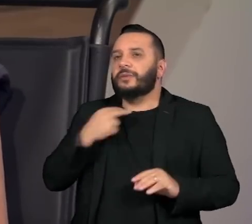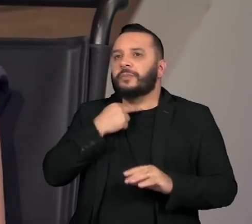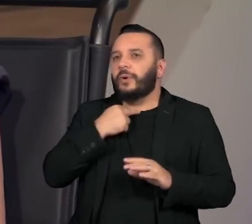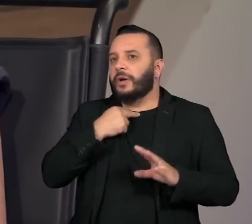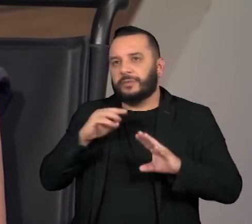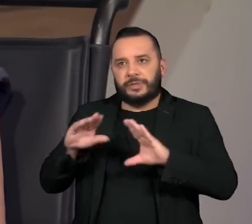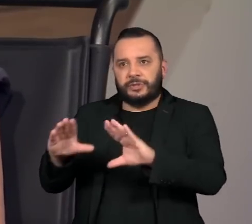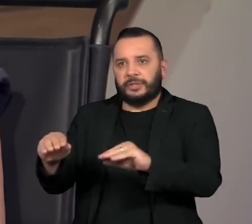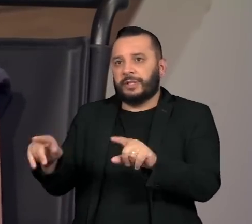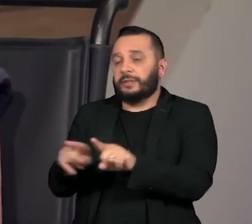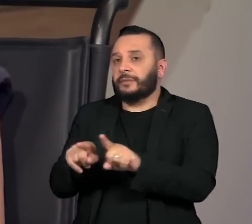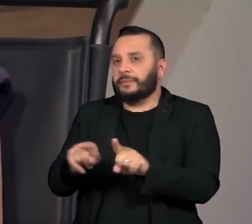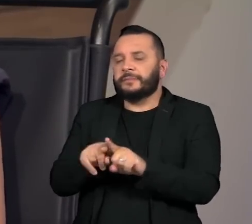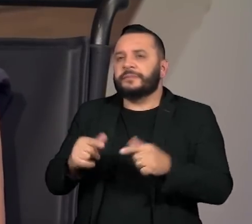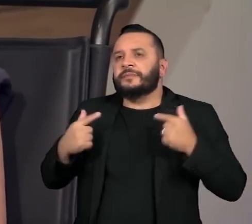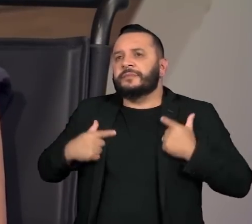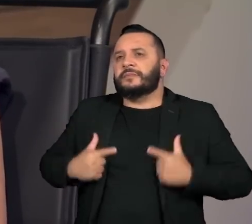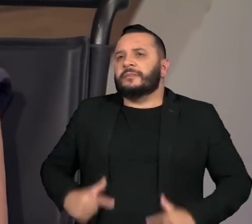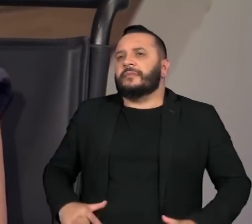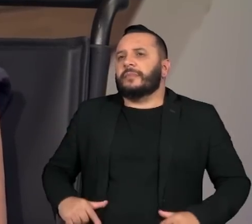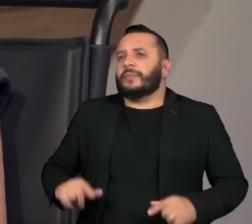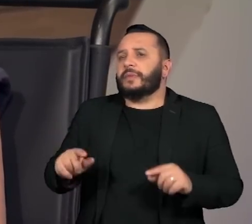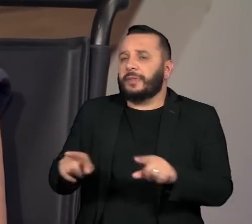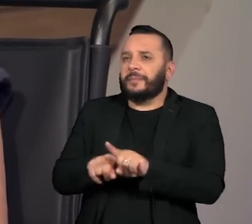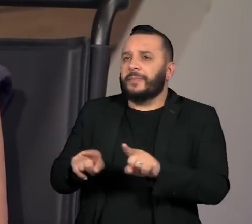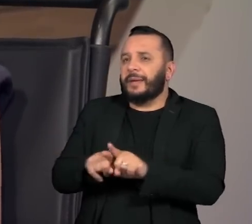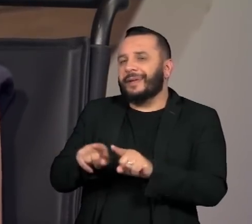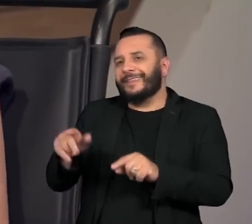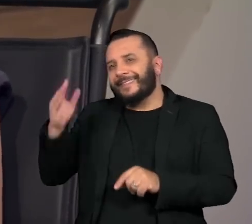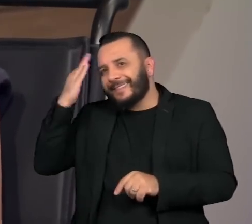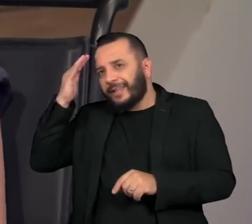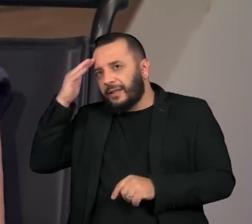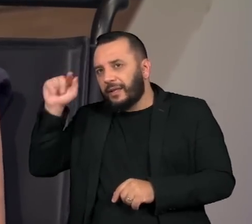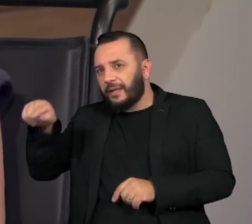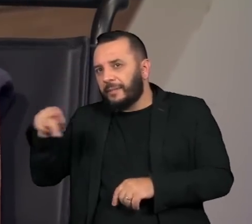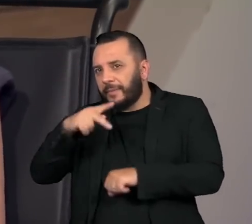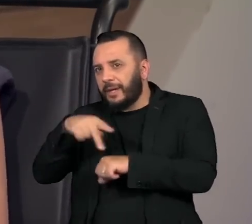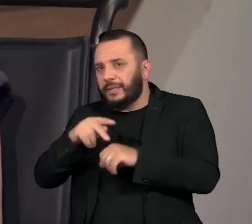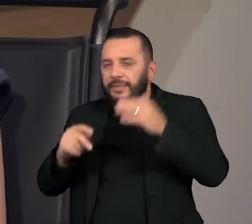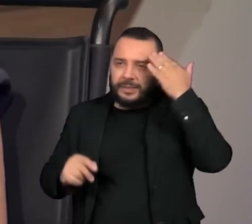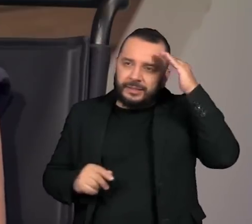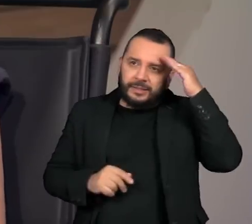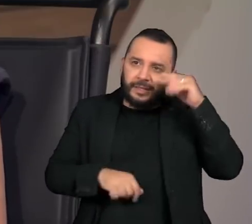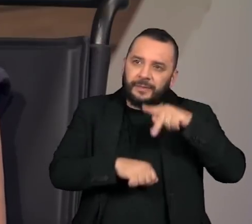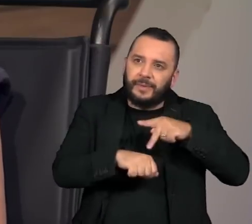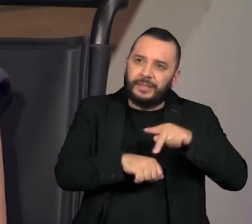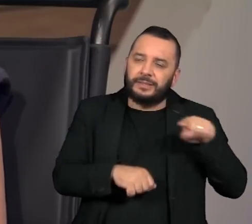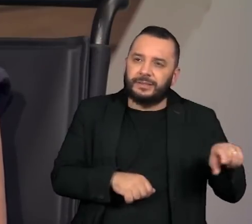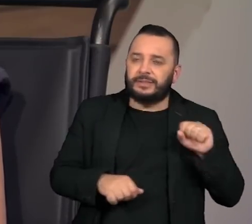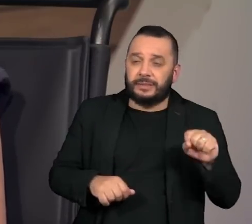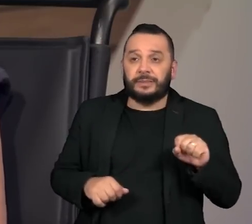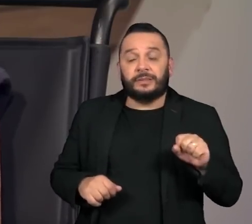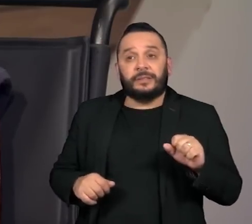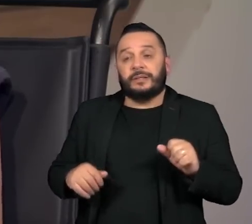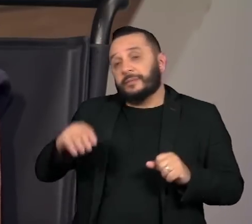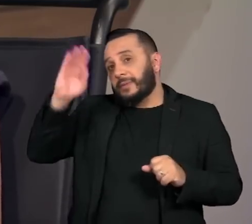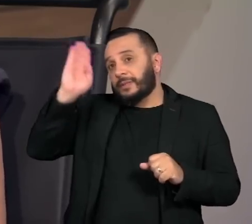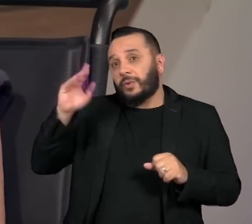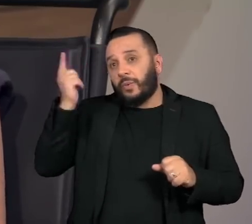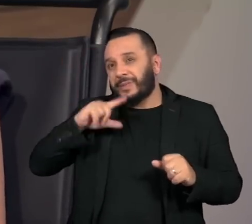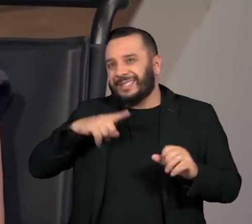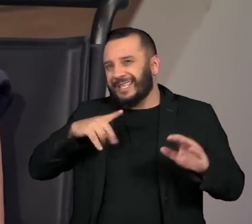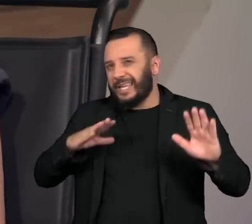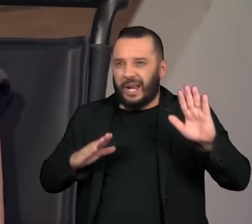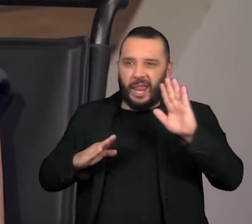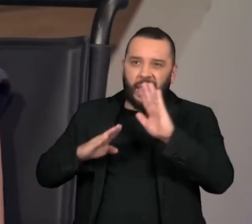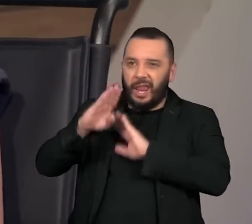questão de manter neutralidade, mas tentar entender todos os lados. E eu acho que para o Brasil conseguir recuperar uma política externa equilibrada, ele precisa